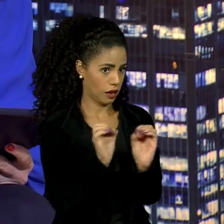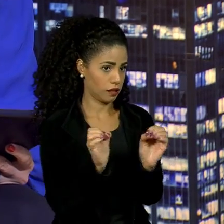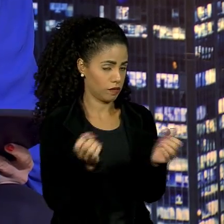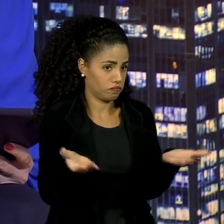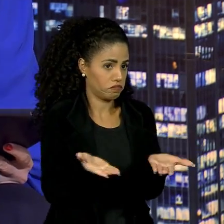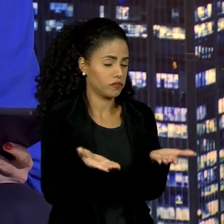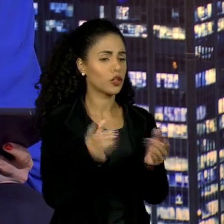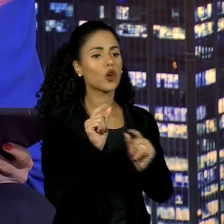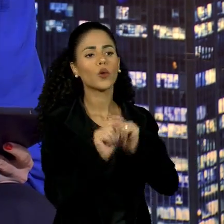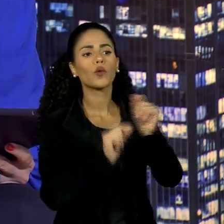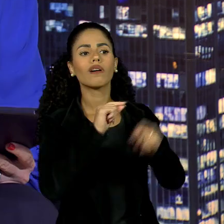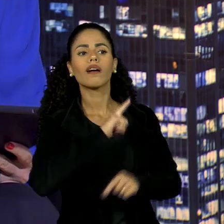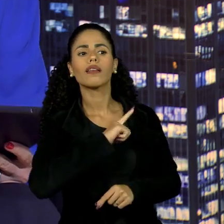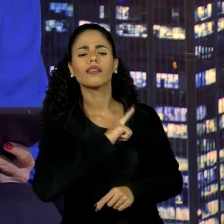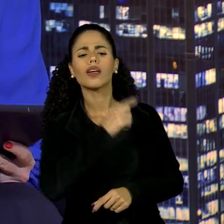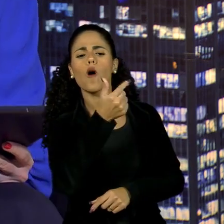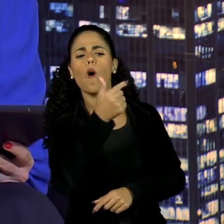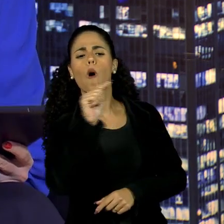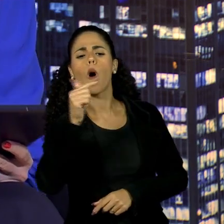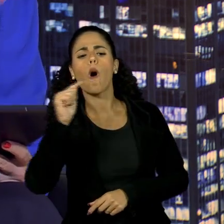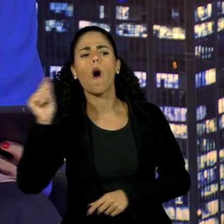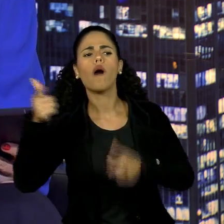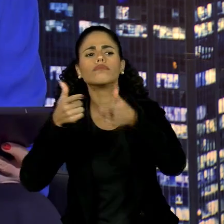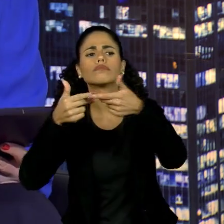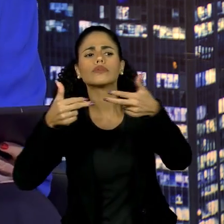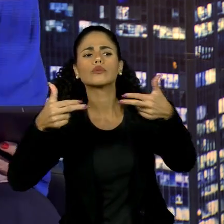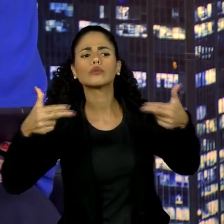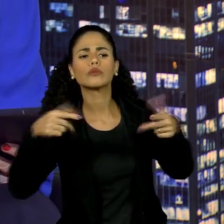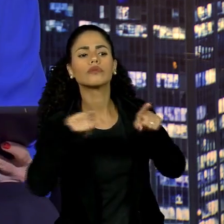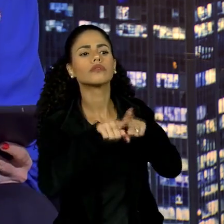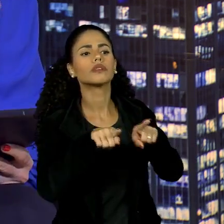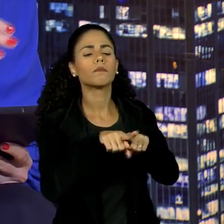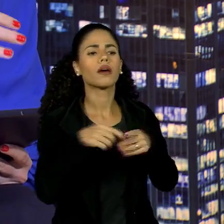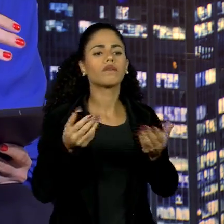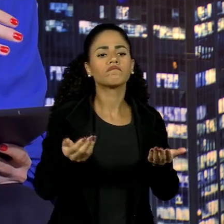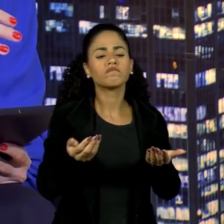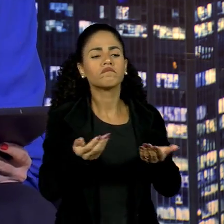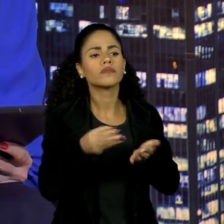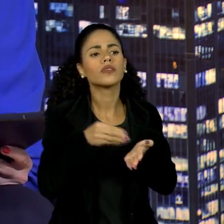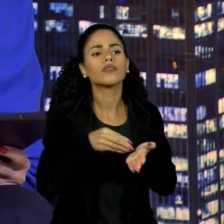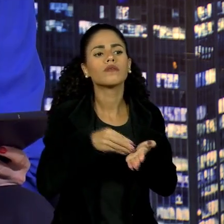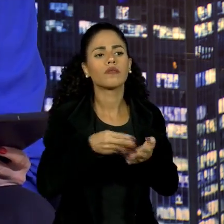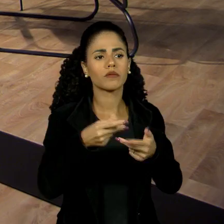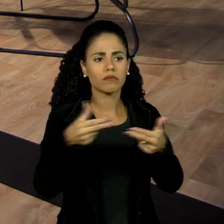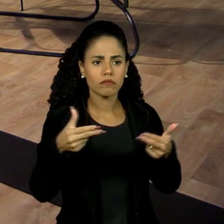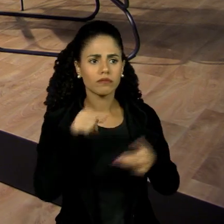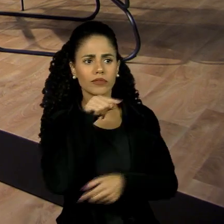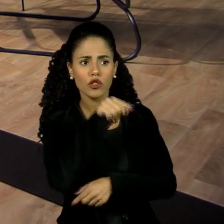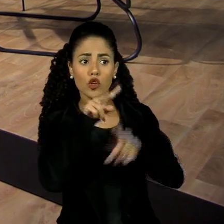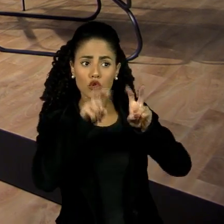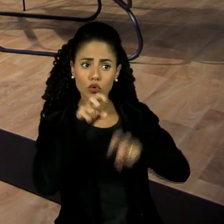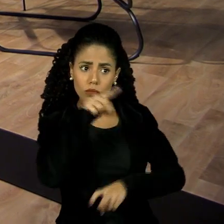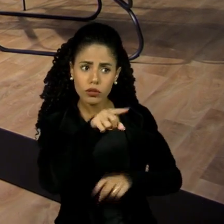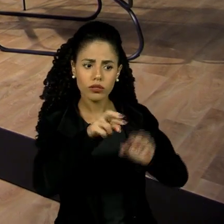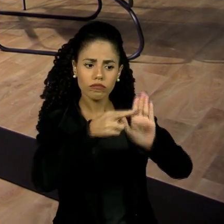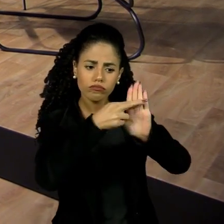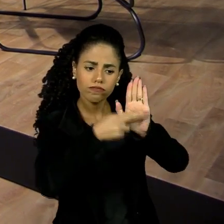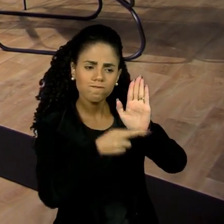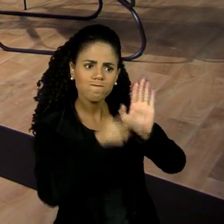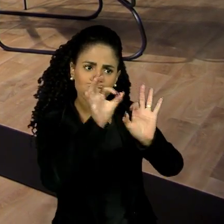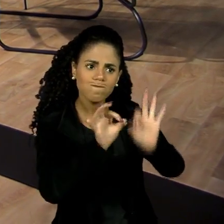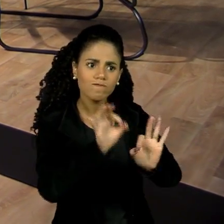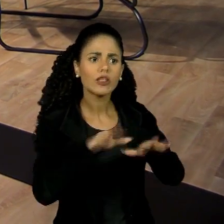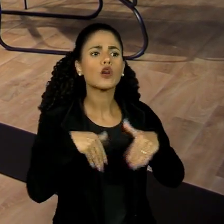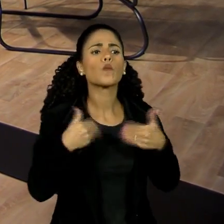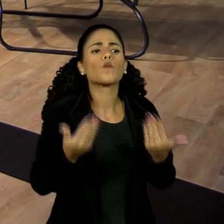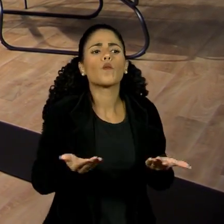agora, haviam outras questões que ficavam em aberto, sem essa regulamentação, Quais são